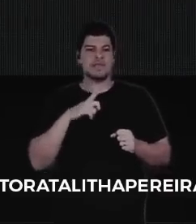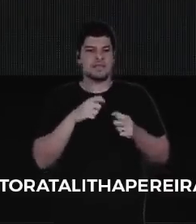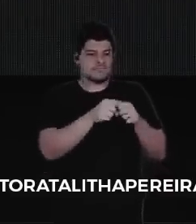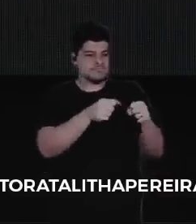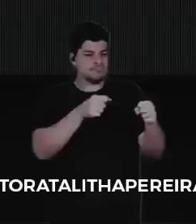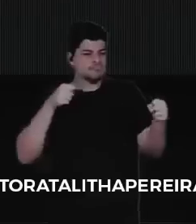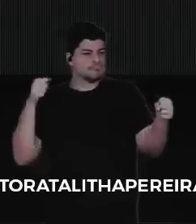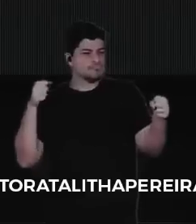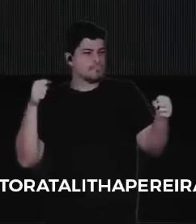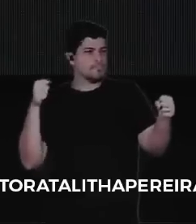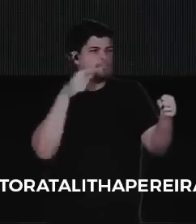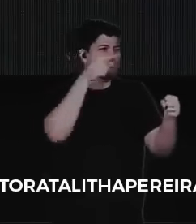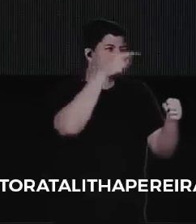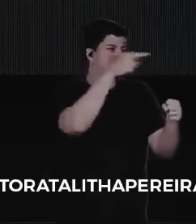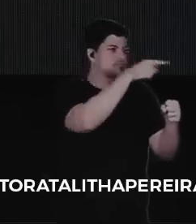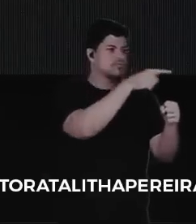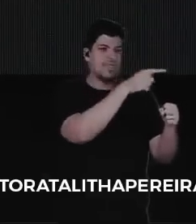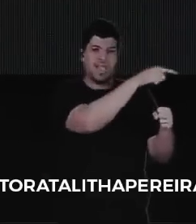perdida.